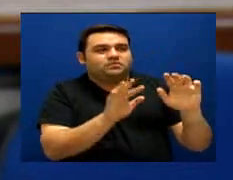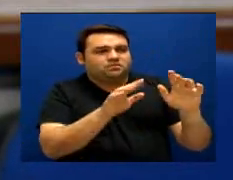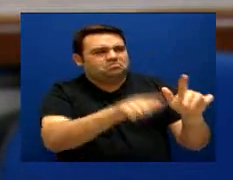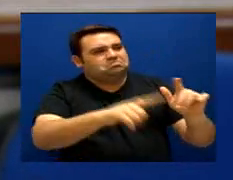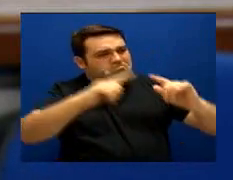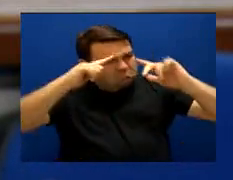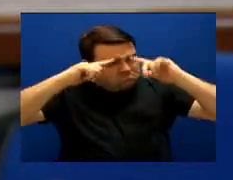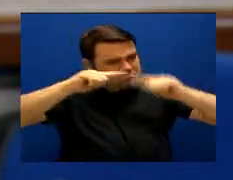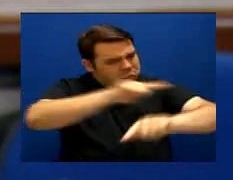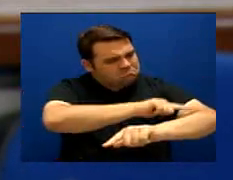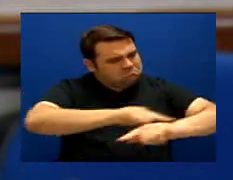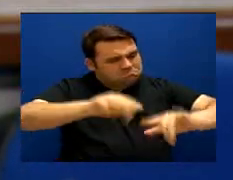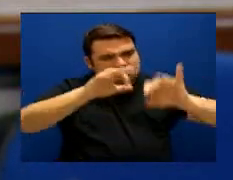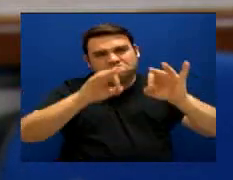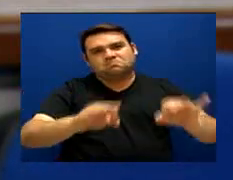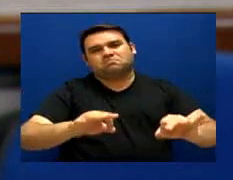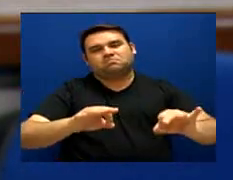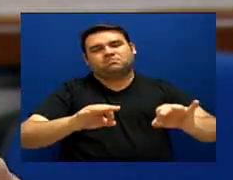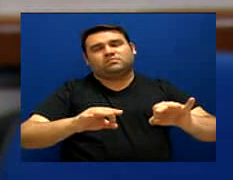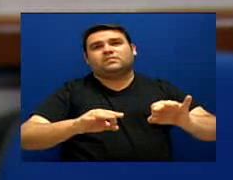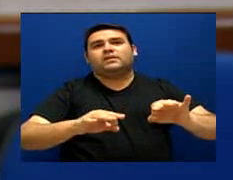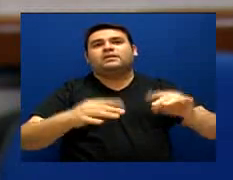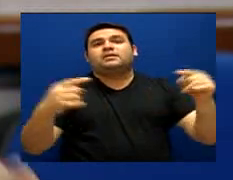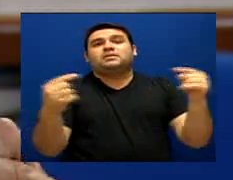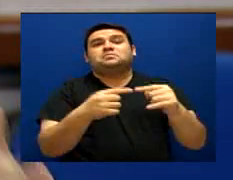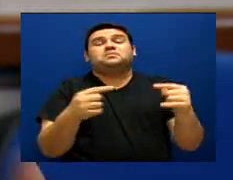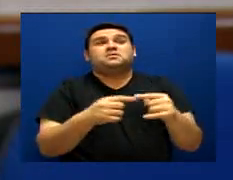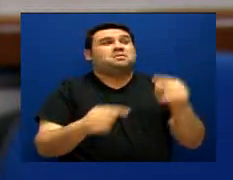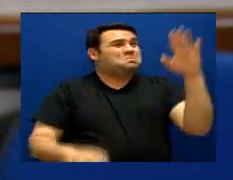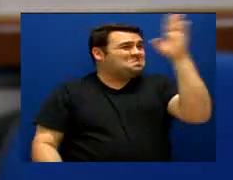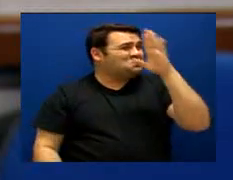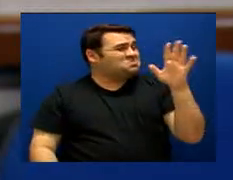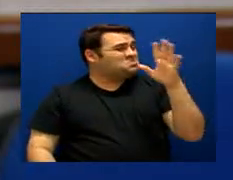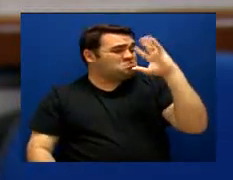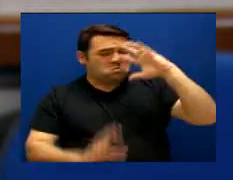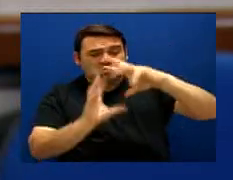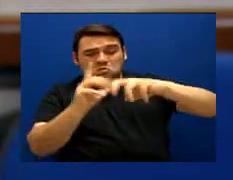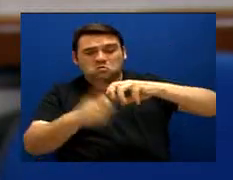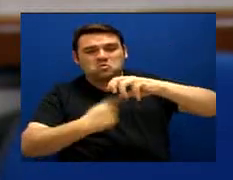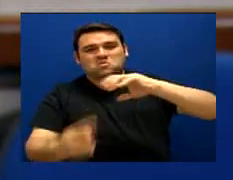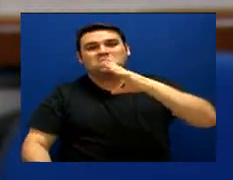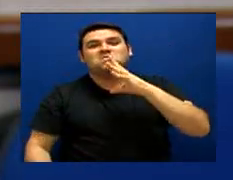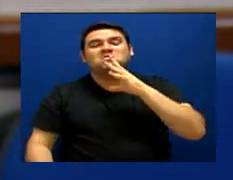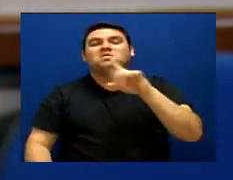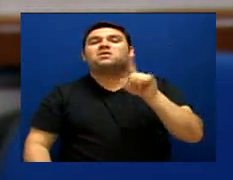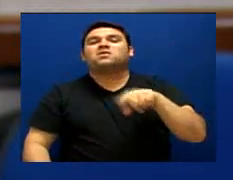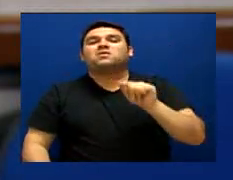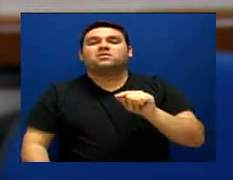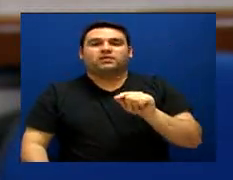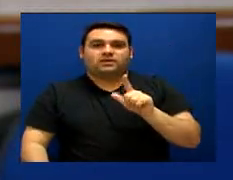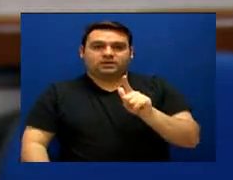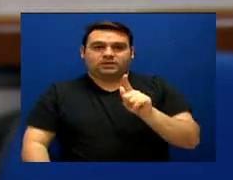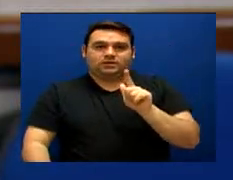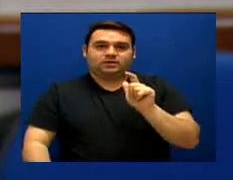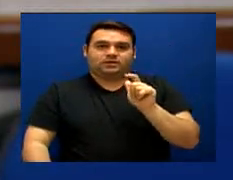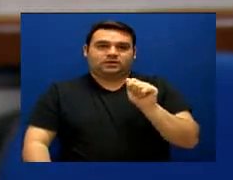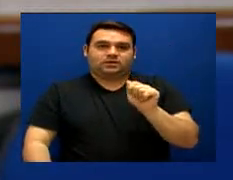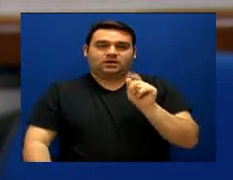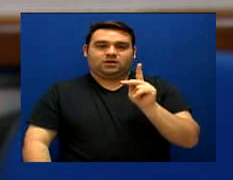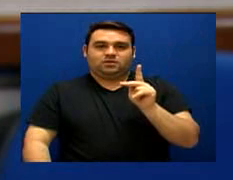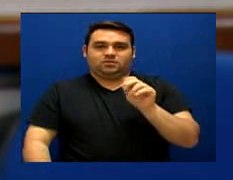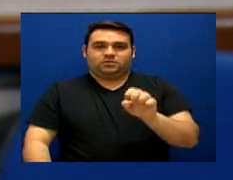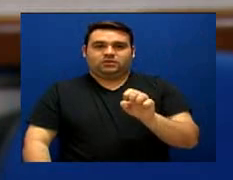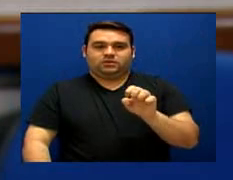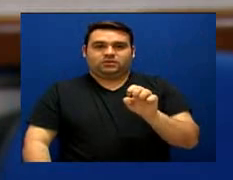honra Sorocaba em nível mundial, que é o GAP, Great